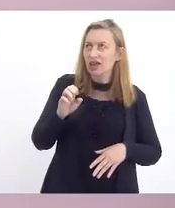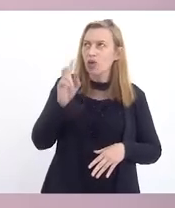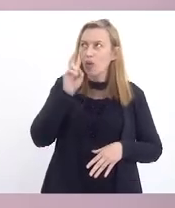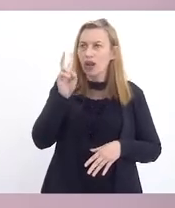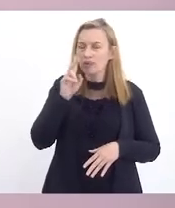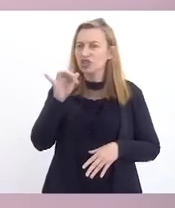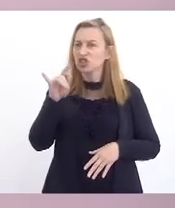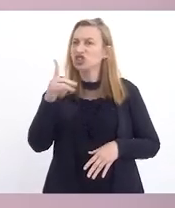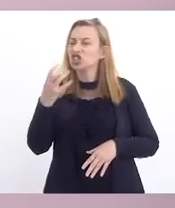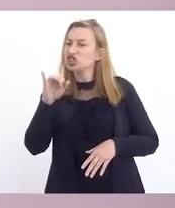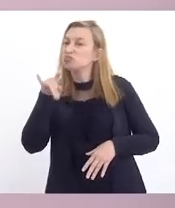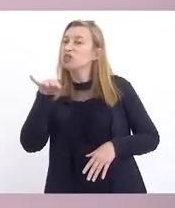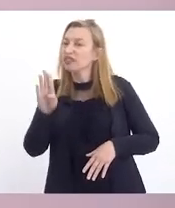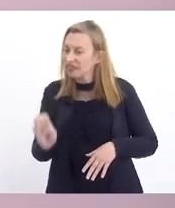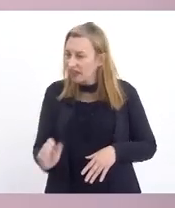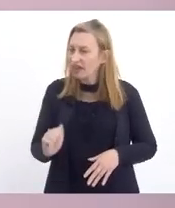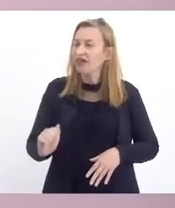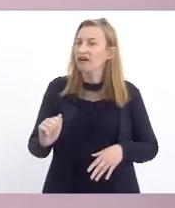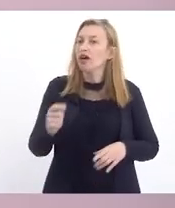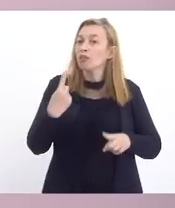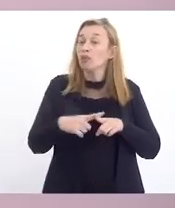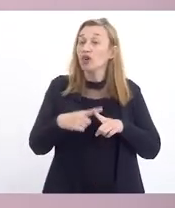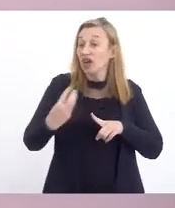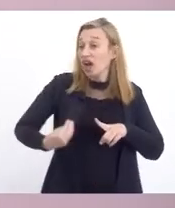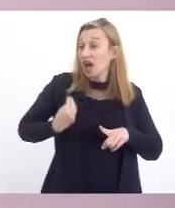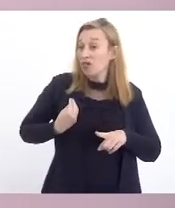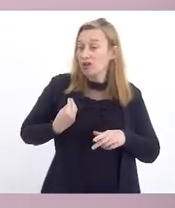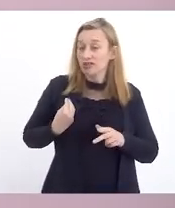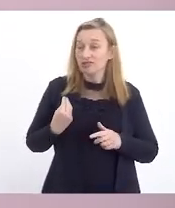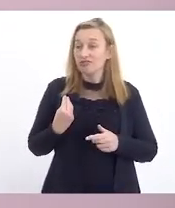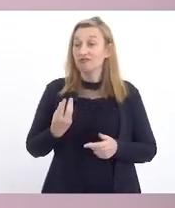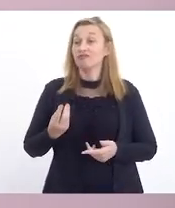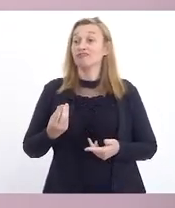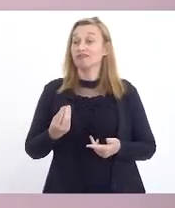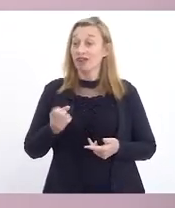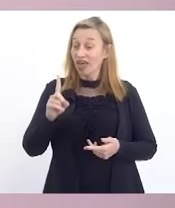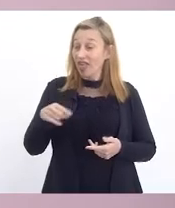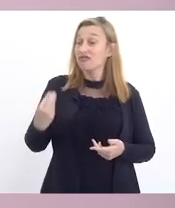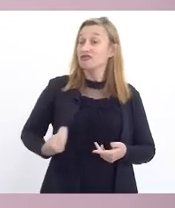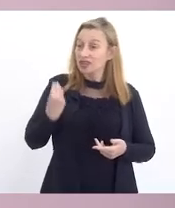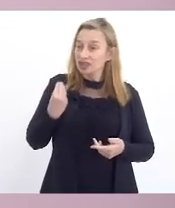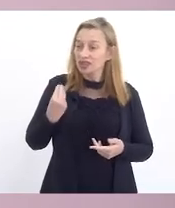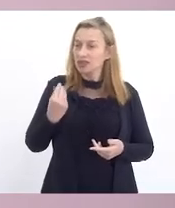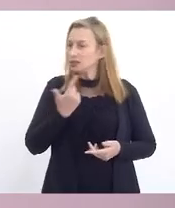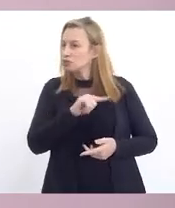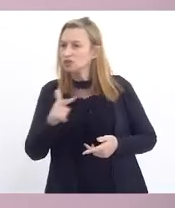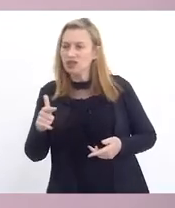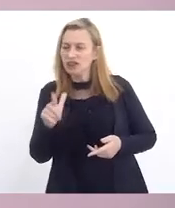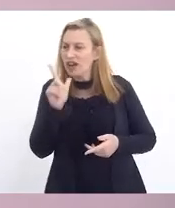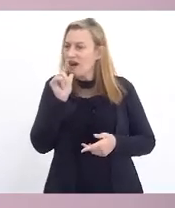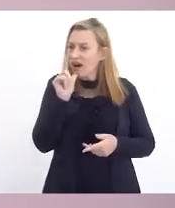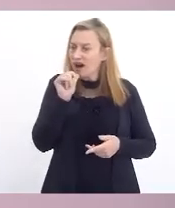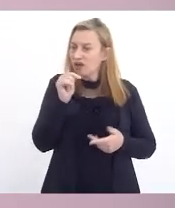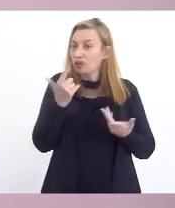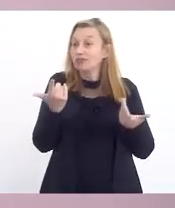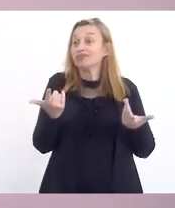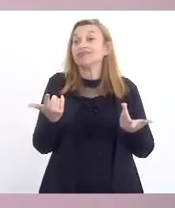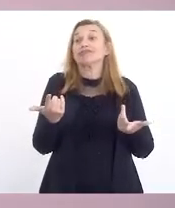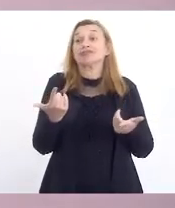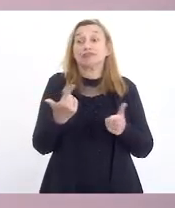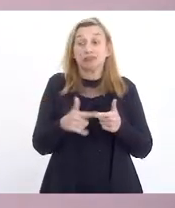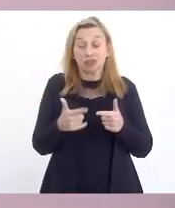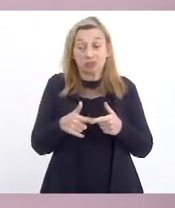do terror que foi, porque a água é vida, sem água a gente morre. E quando aconteceu esse problema da água vir